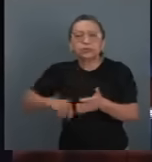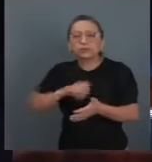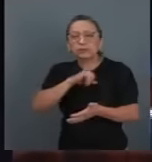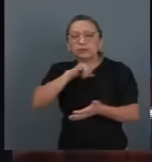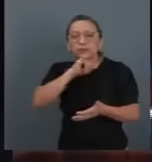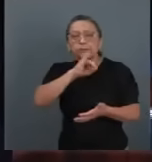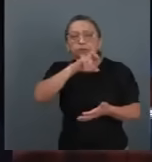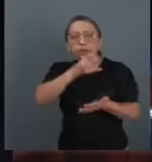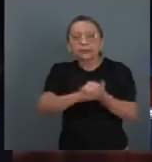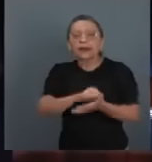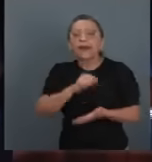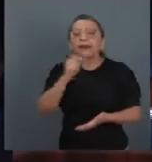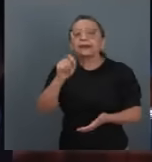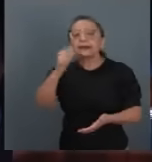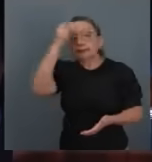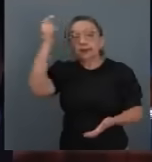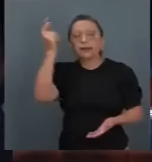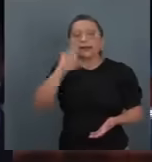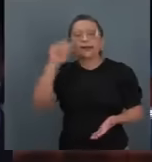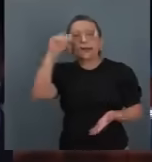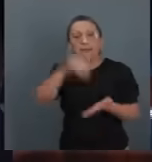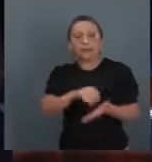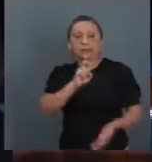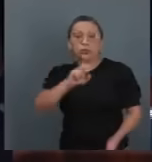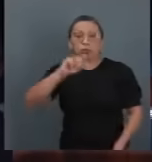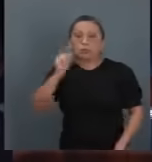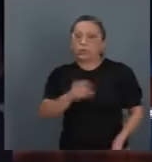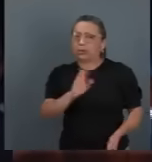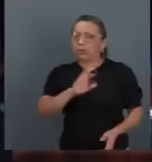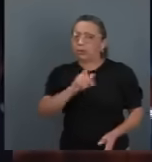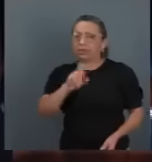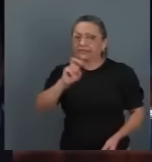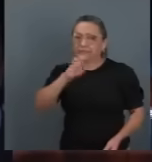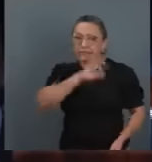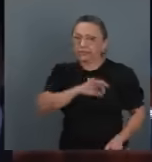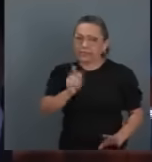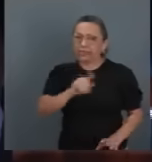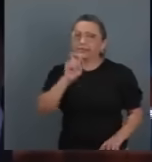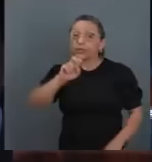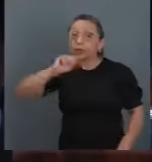quem ganha até 5 mil reais, não dá 5 salários mínimos.